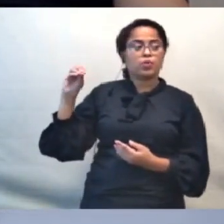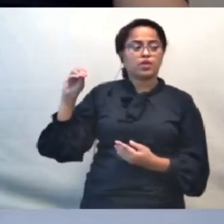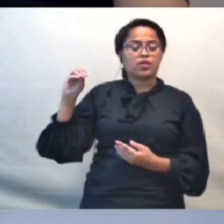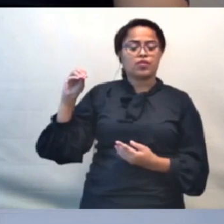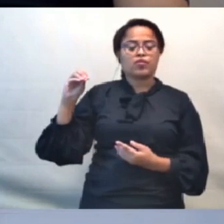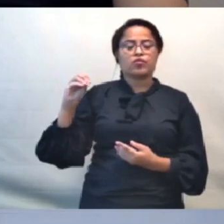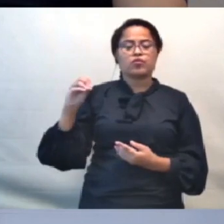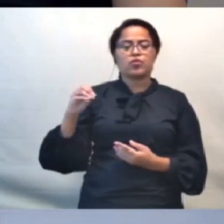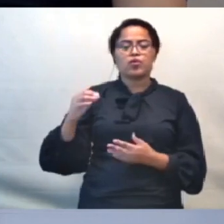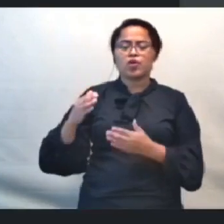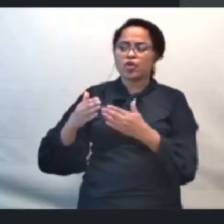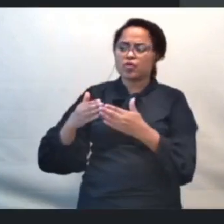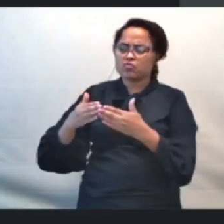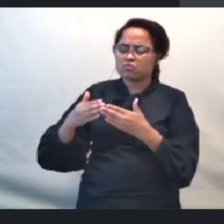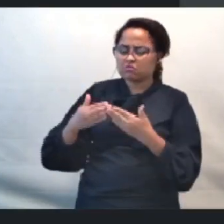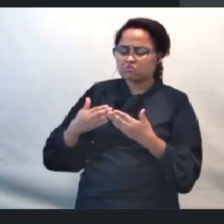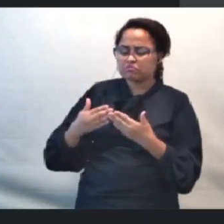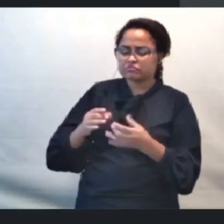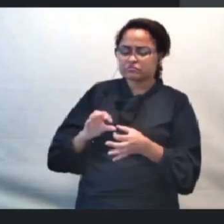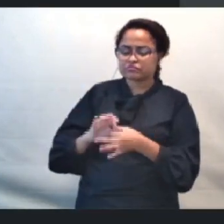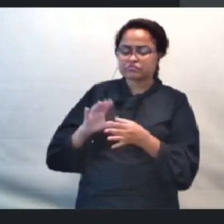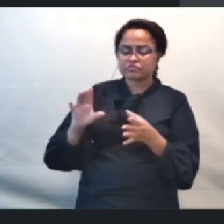vontade.